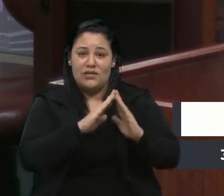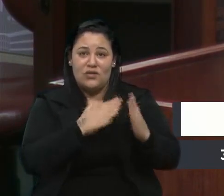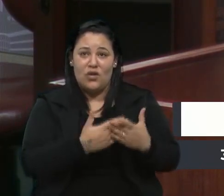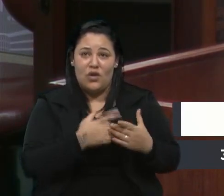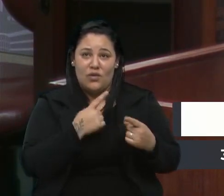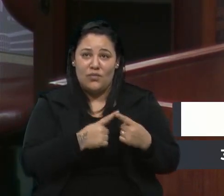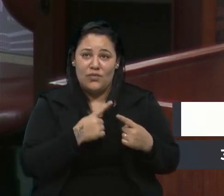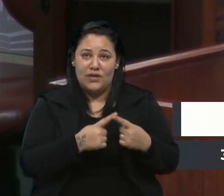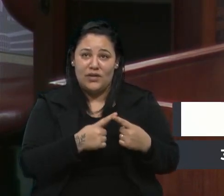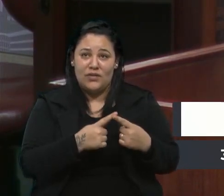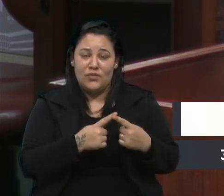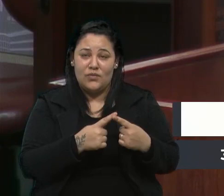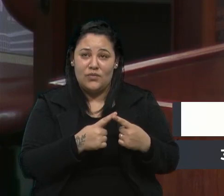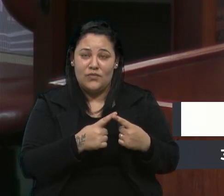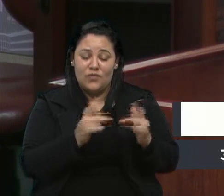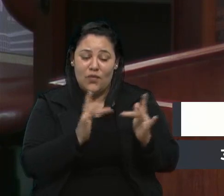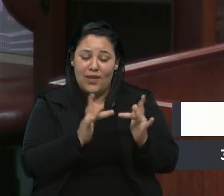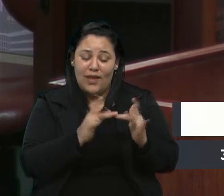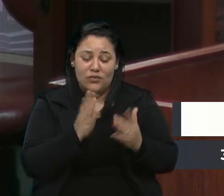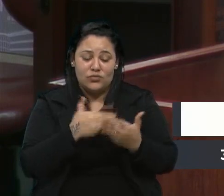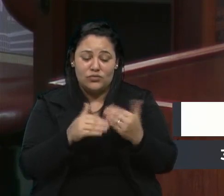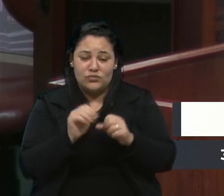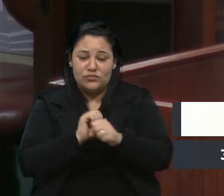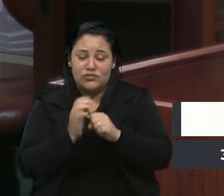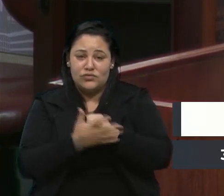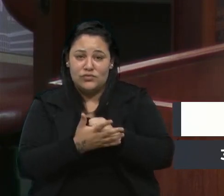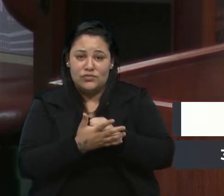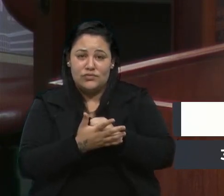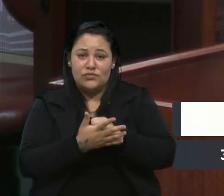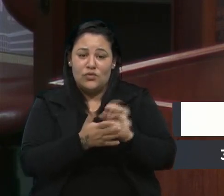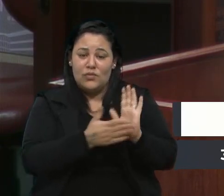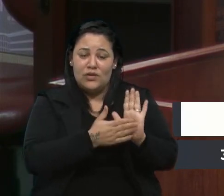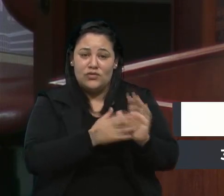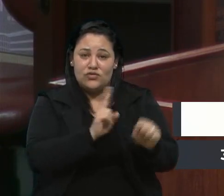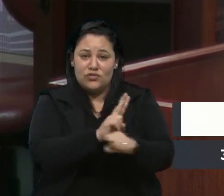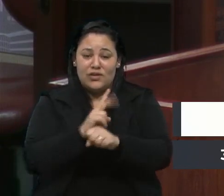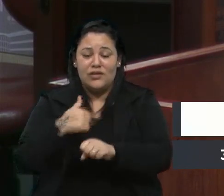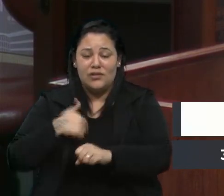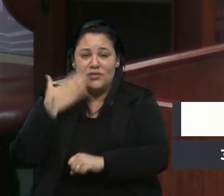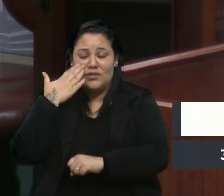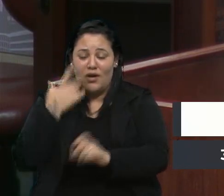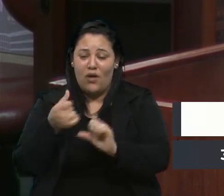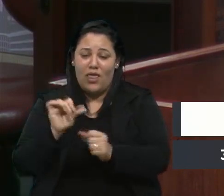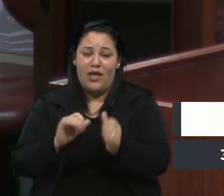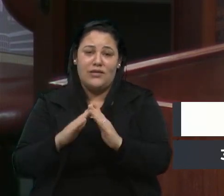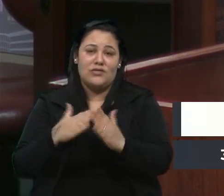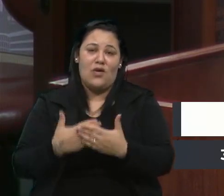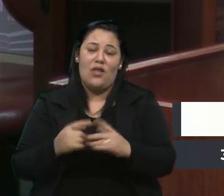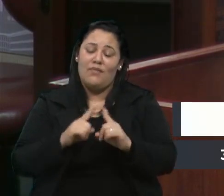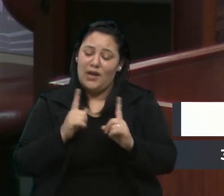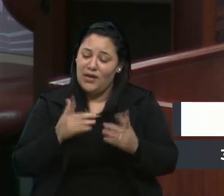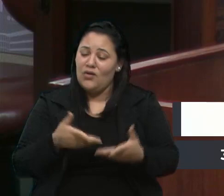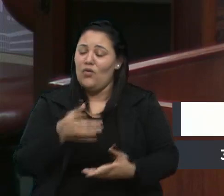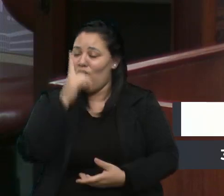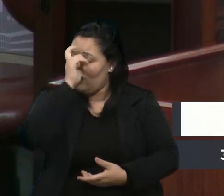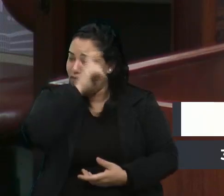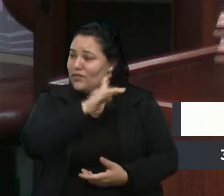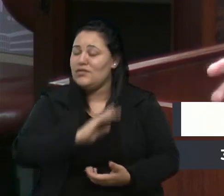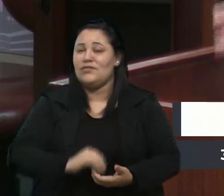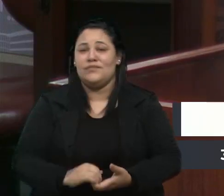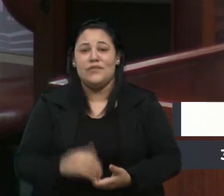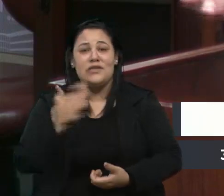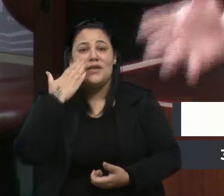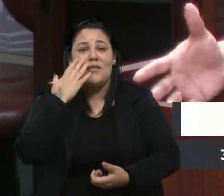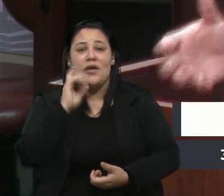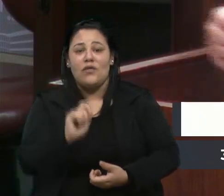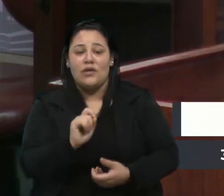durante a pandemia, para o plano de contingência, e sei da credibilidade dessas escolas. Mas hoje está difícil da gente saber o que está